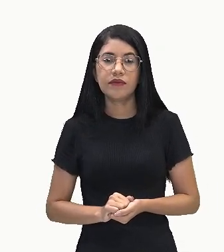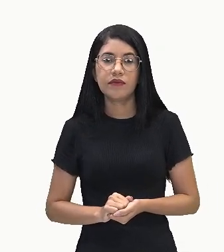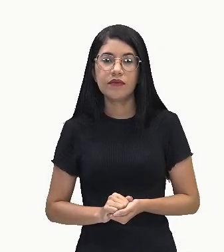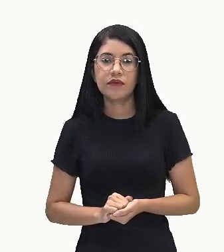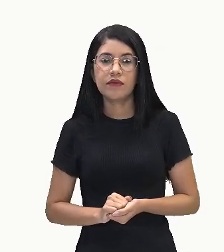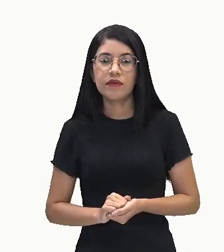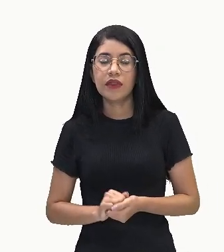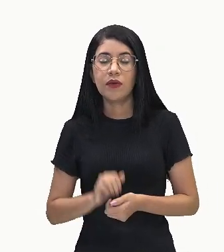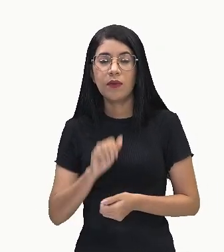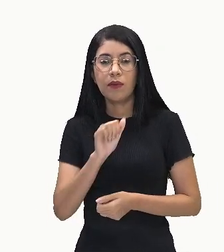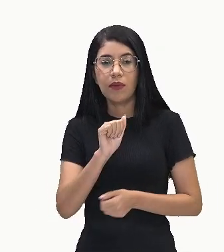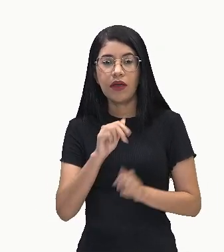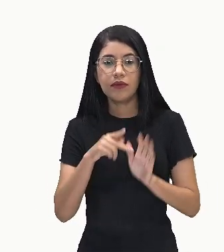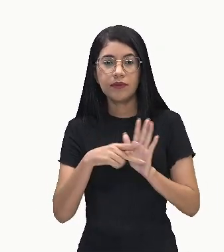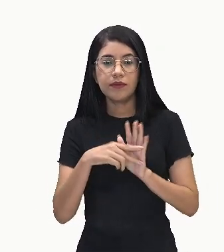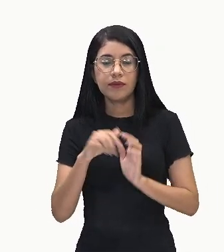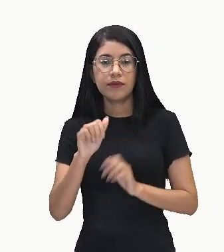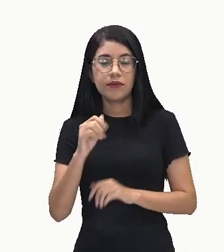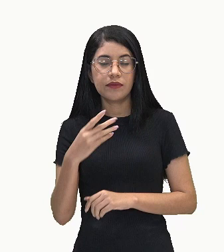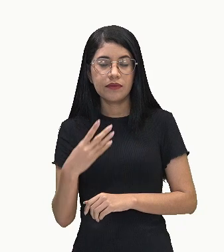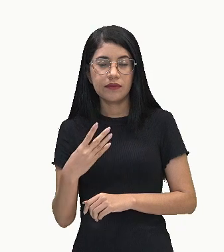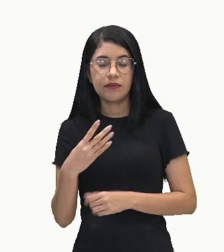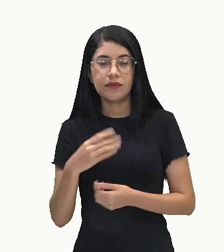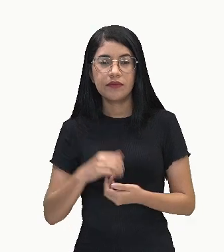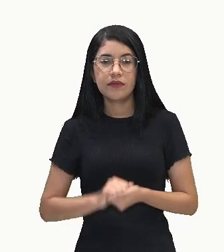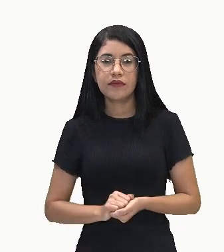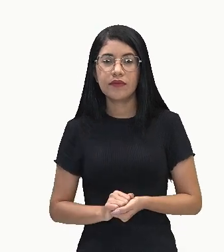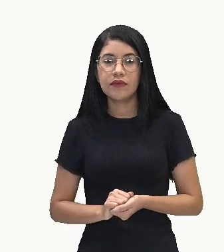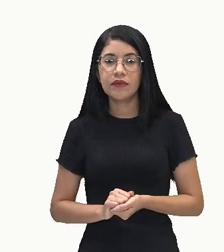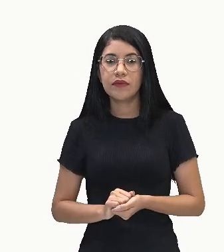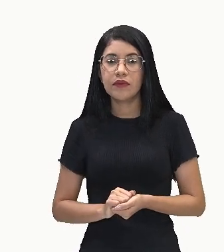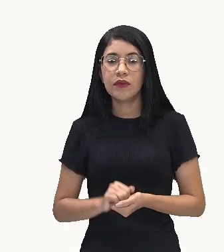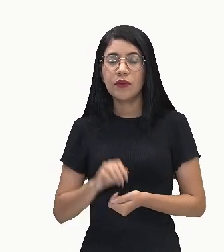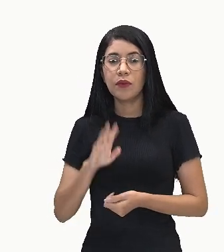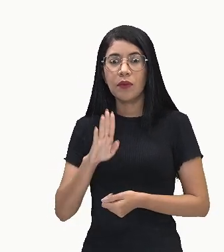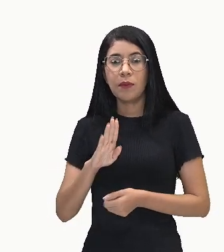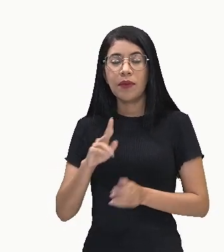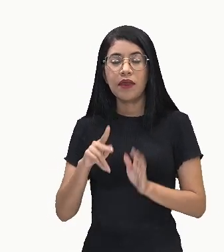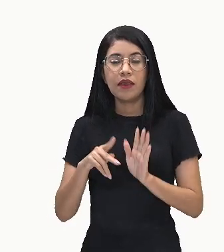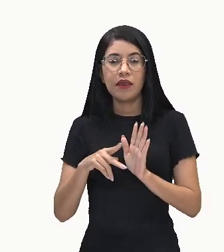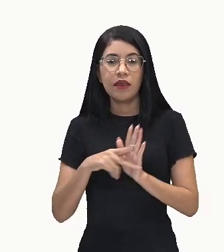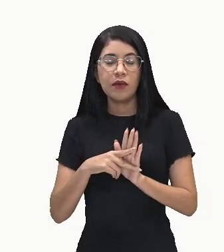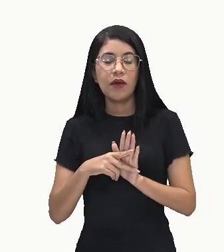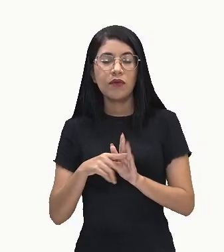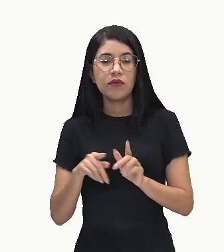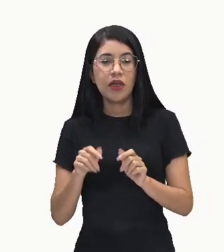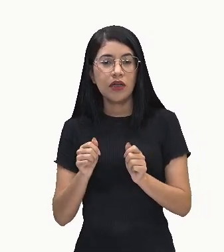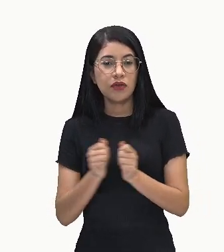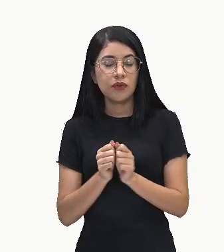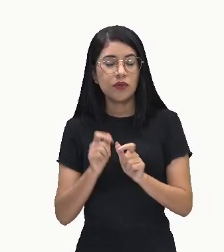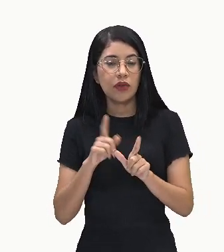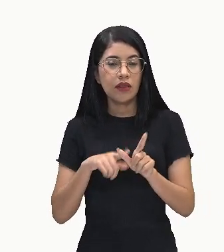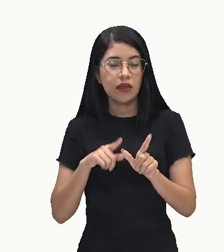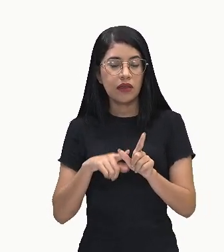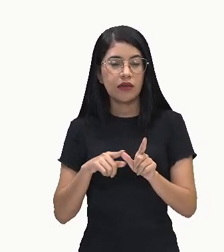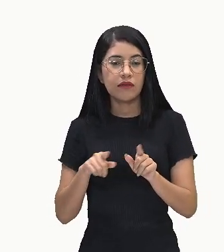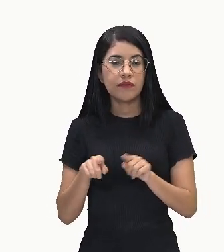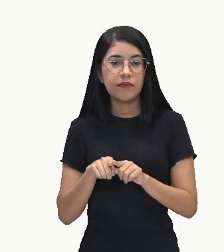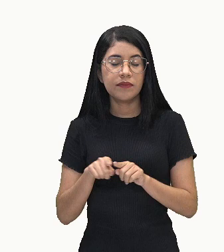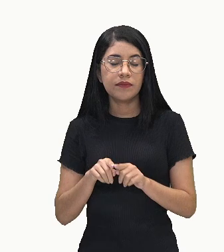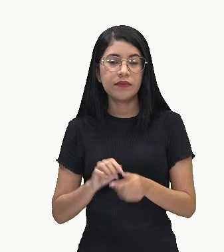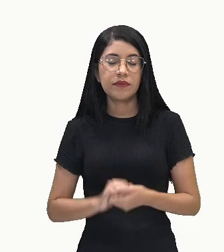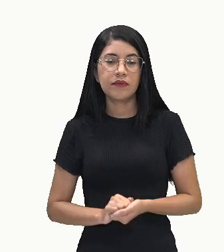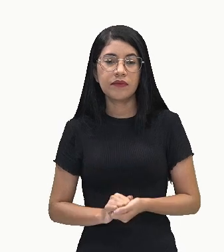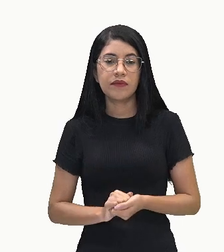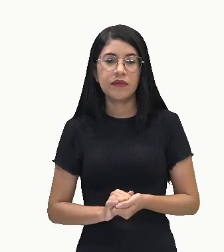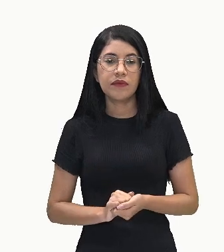é igual a 4. Quem vai ser o B? O B é o número que vem acompanhado com a variável, 4. E